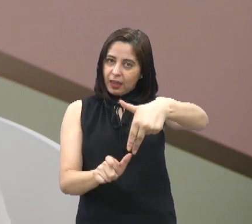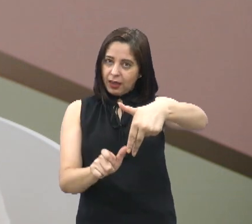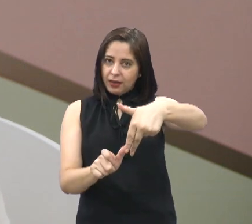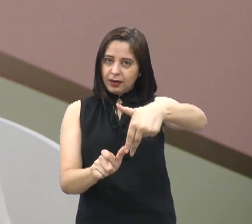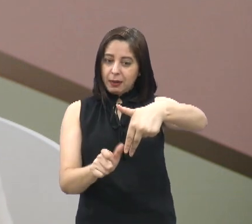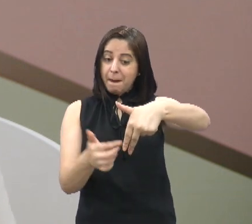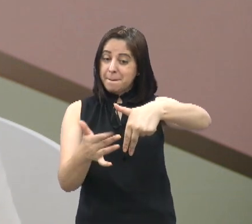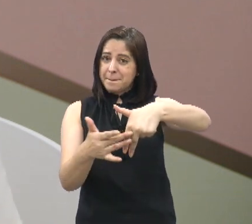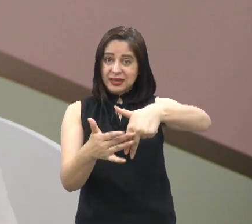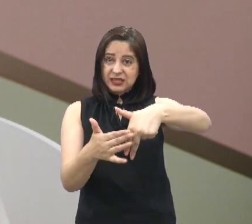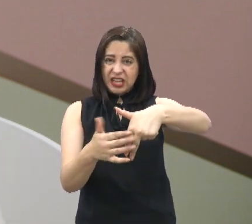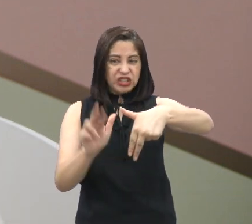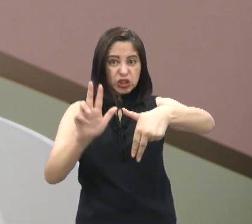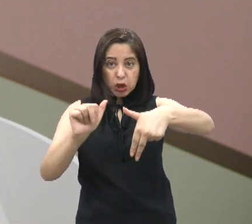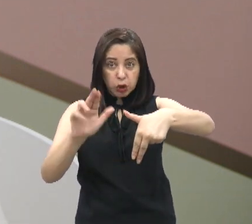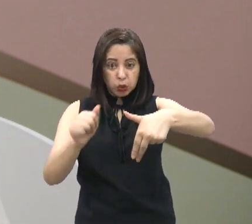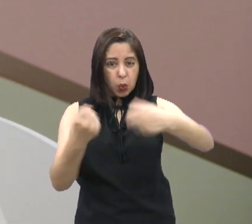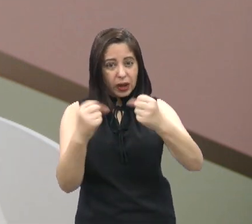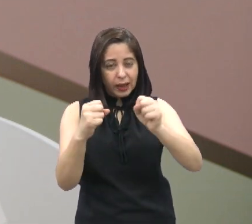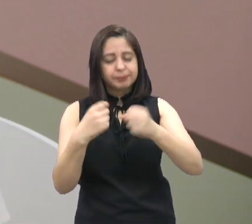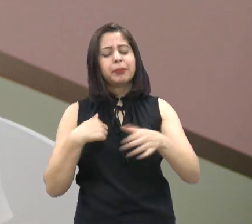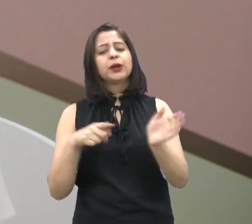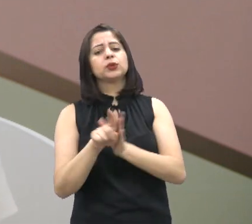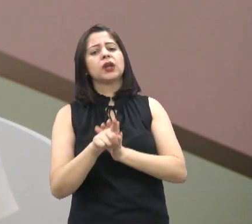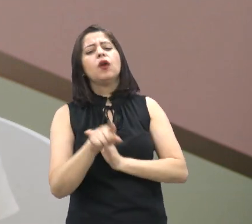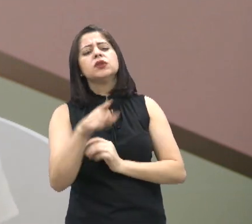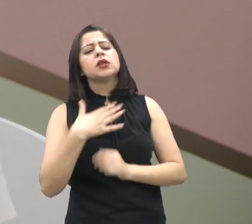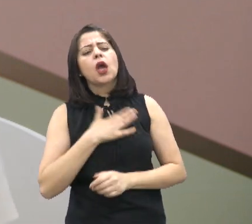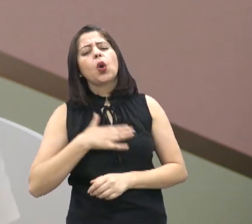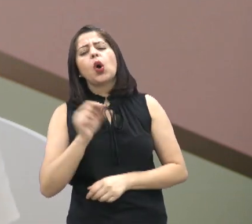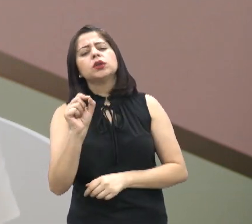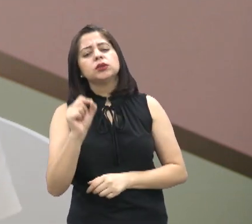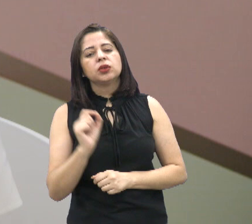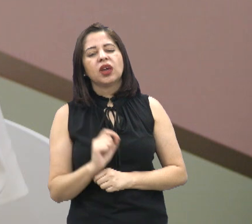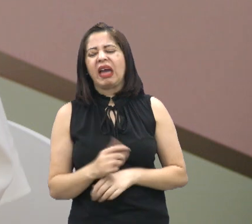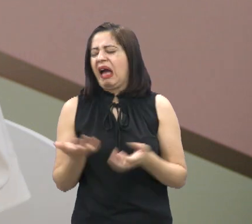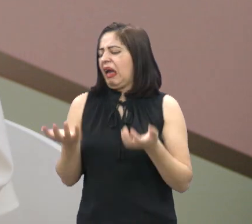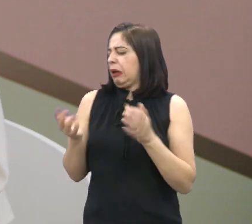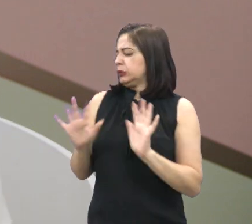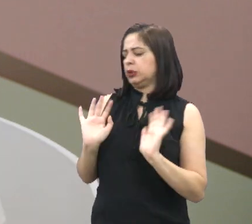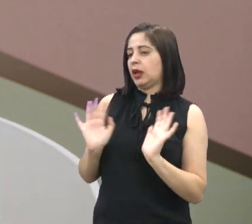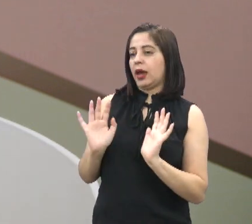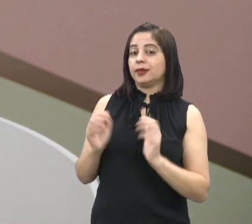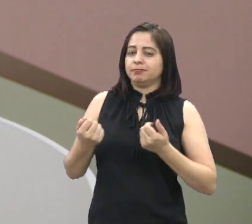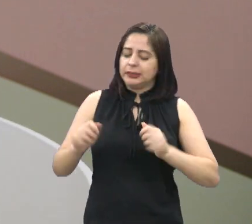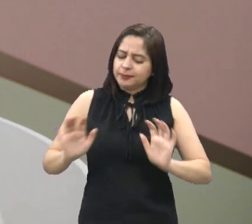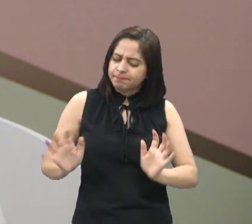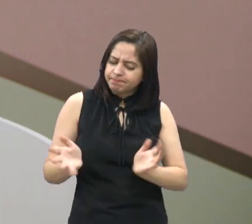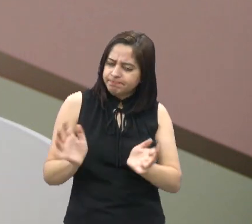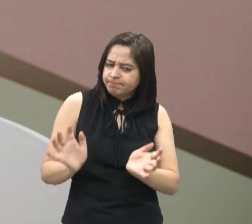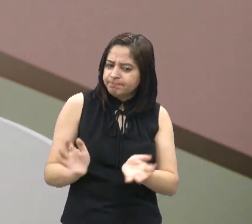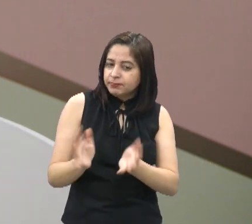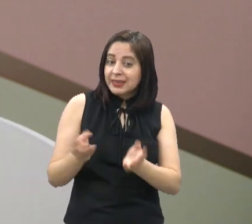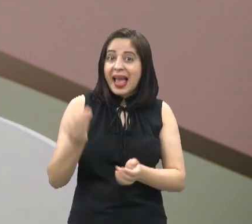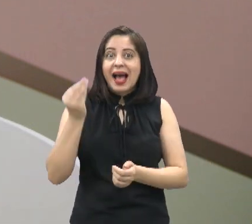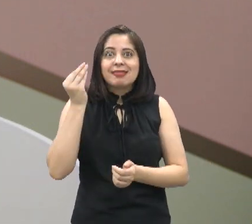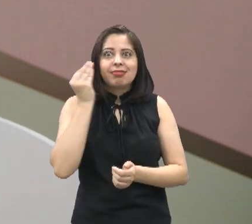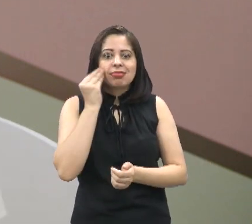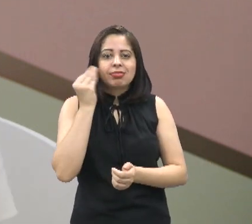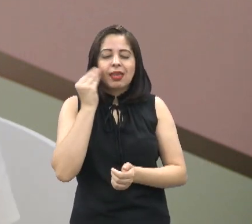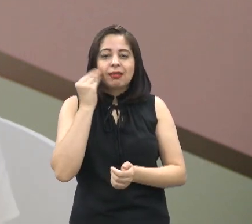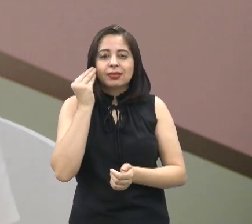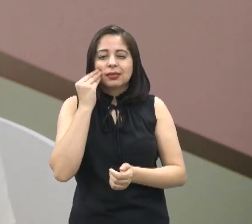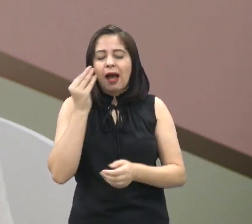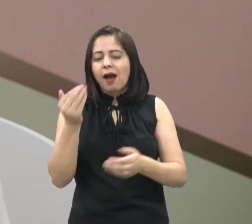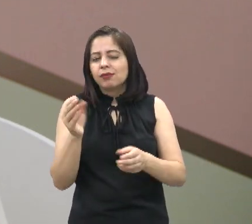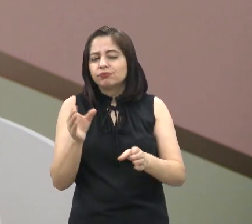fez, né? O que você gostaria de fazer? E se ele falar que não gostaria de fazer nada, a gente tentar buscar alguma coisa que lhe dê um certo prazer em fazer para que ele